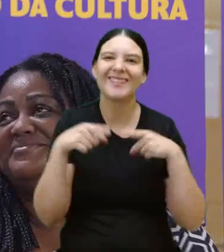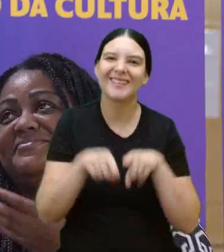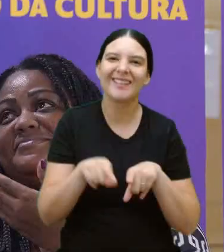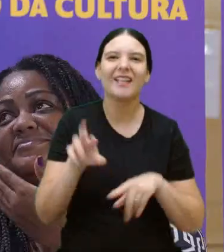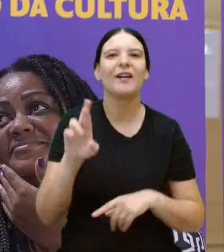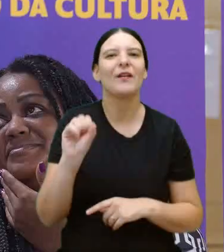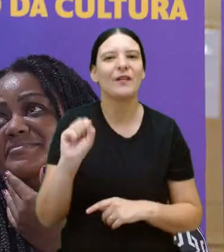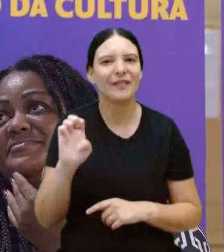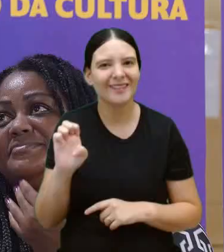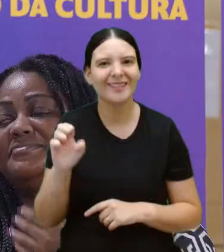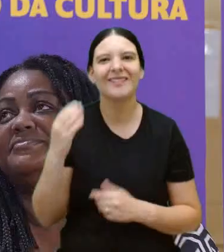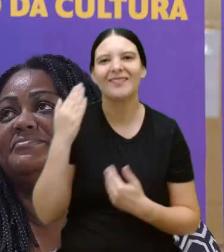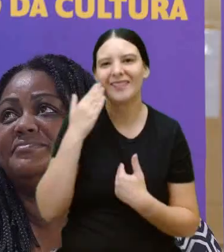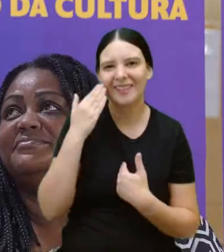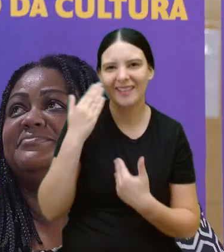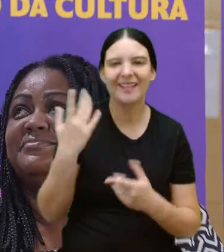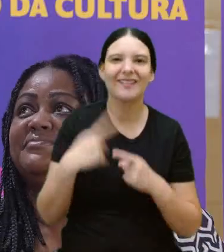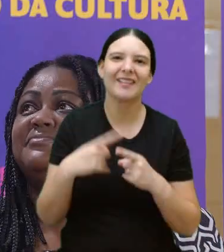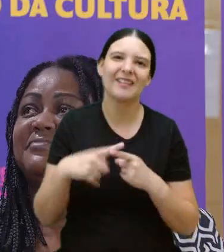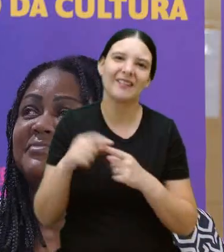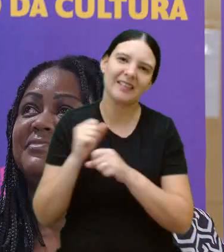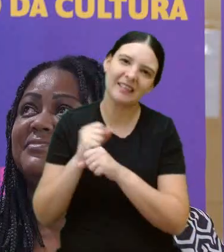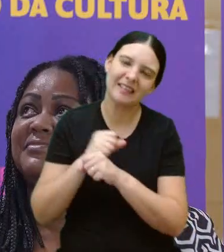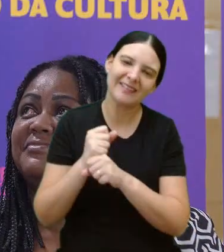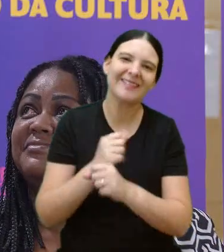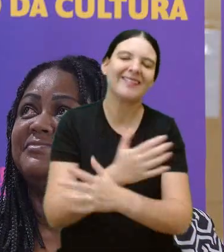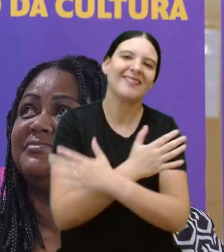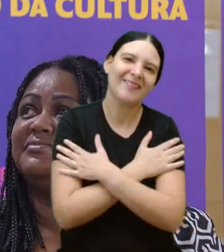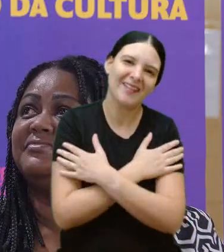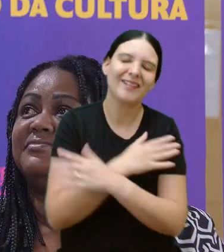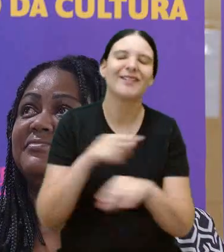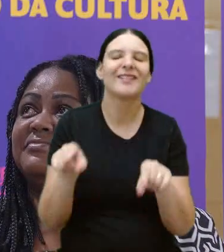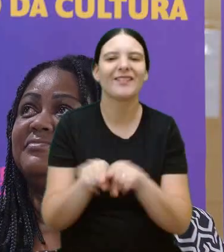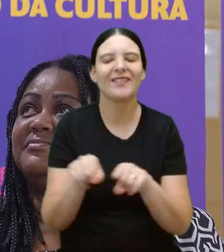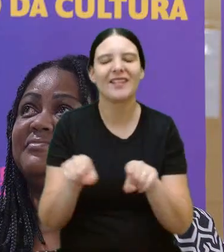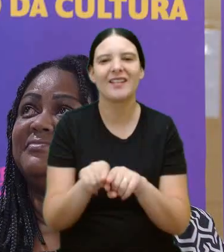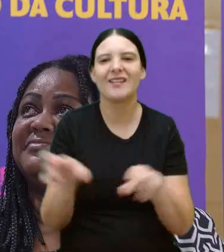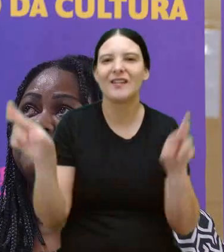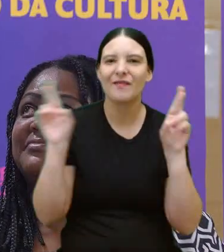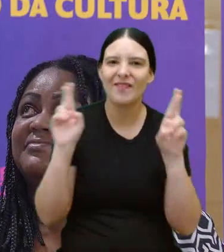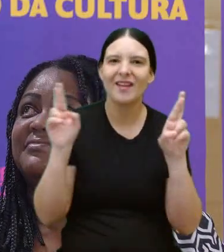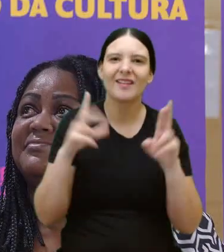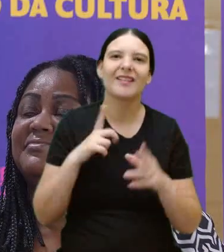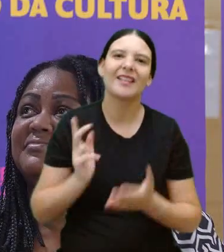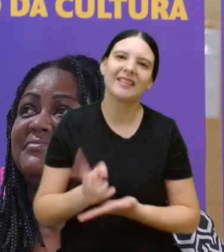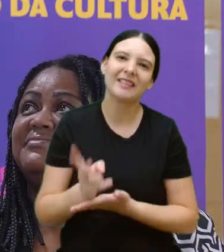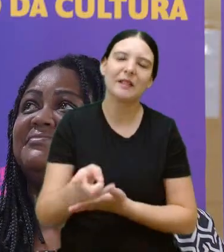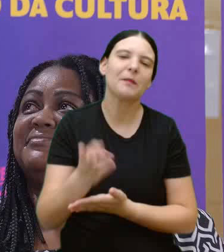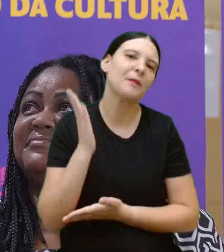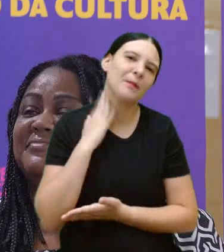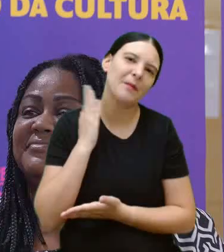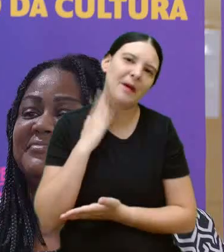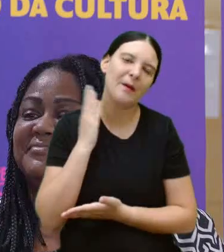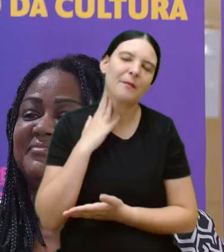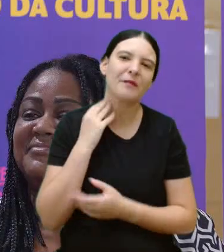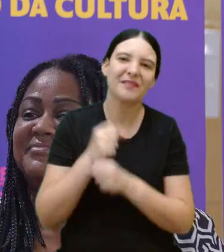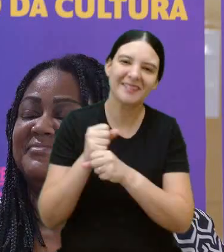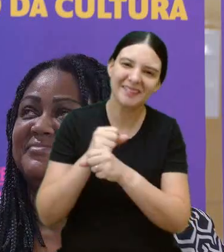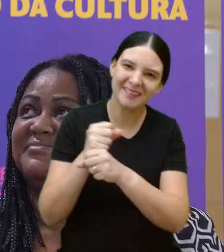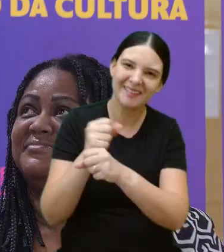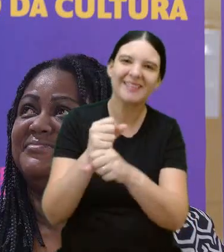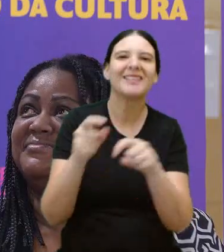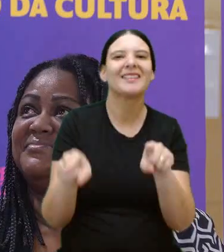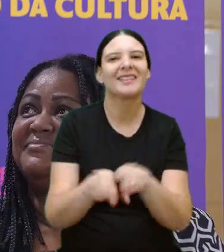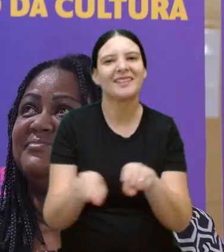ao longo dos anos. O Afonso não está aqui, mas um abraço a ele. Espero que nós tenhamos muito sempre papos ainda para Paracatu pelos próximos anos e tenhamos um grande